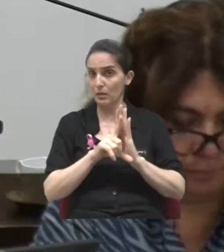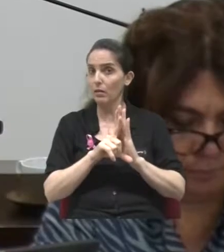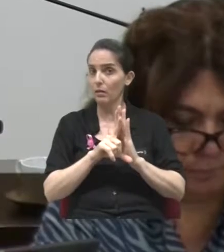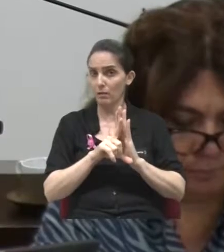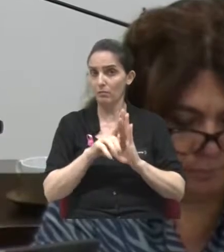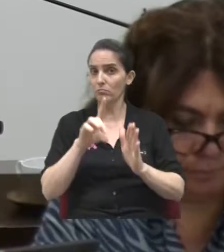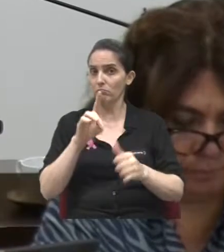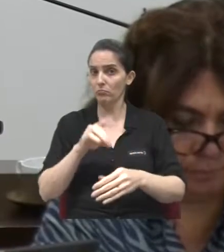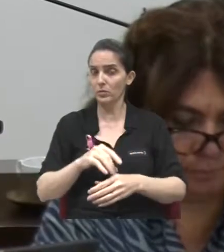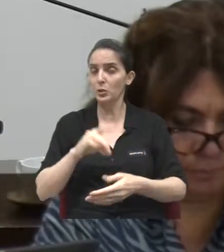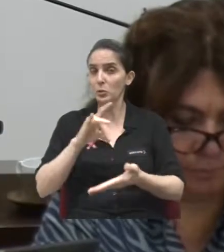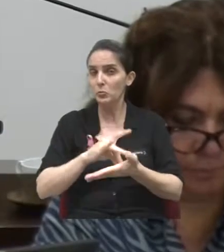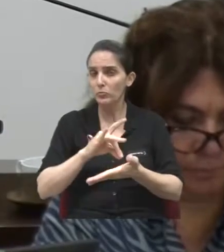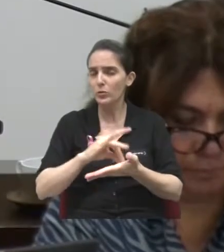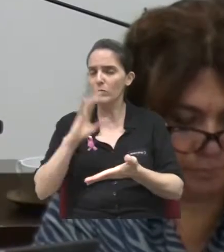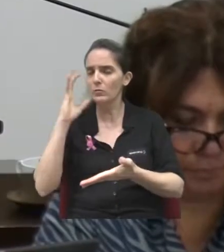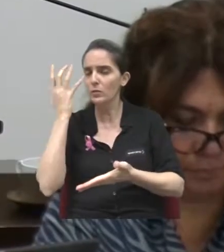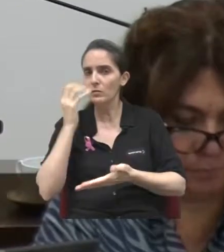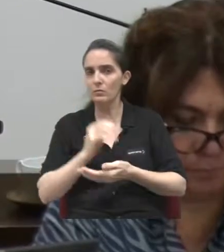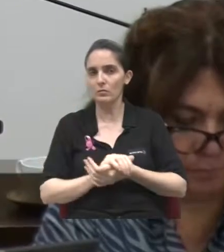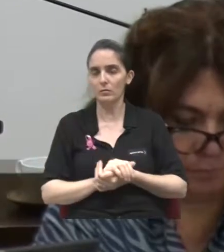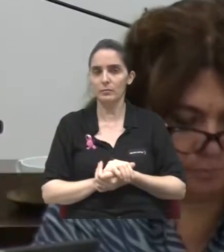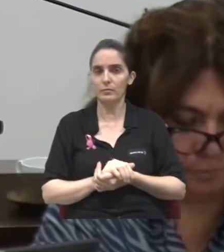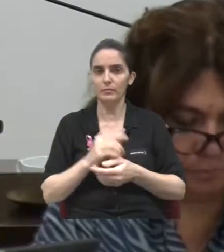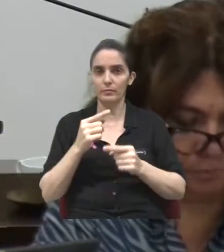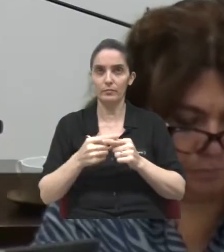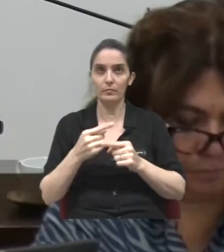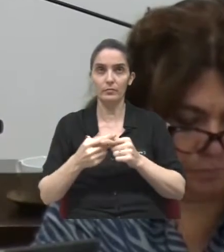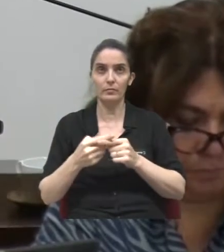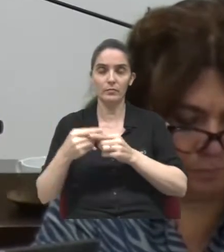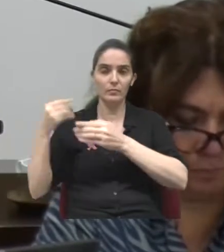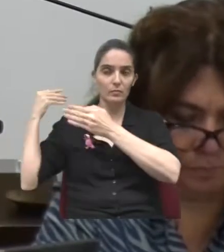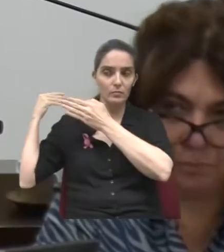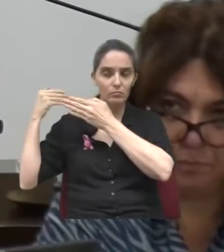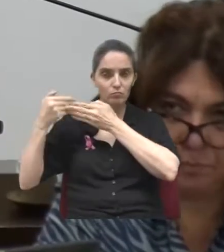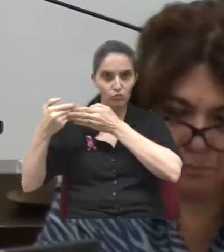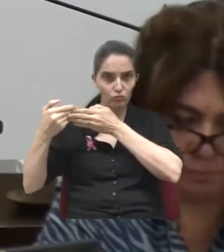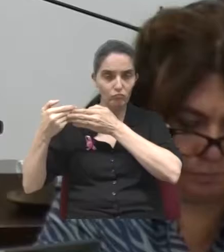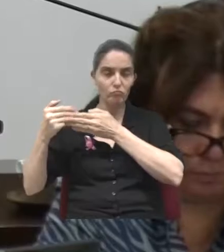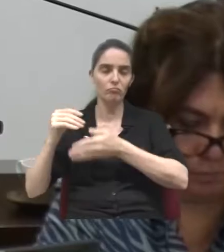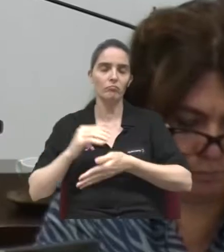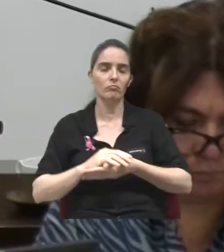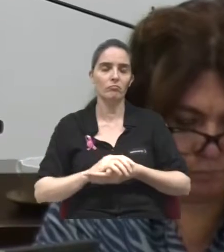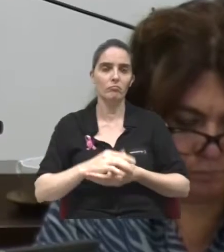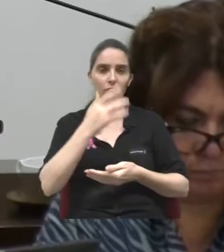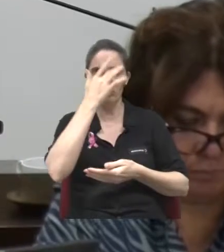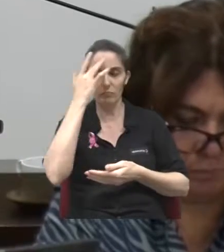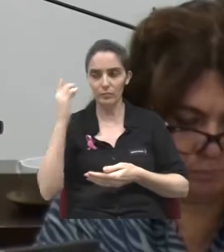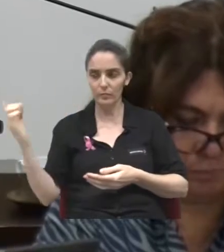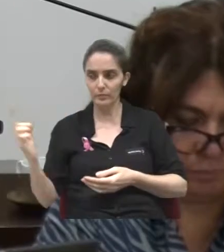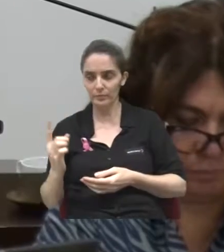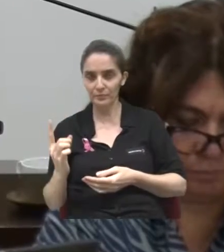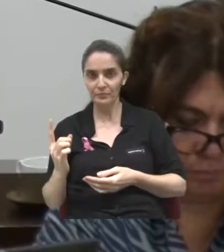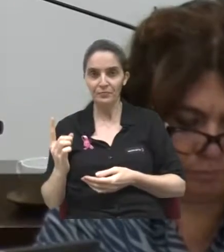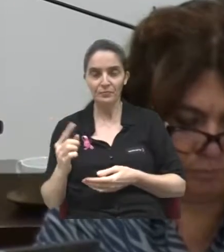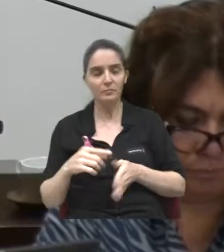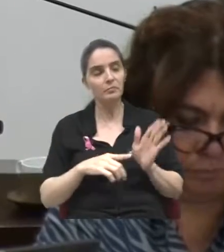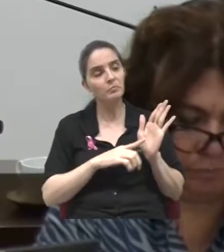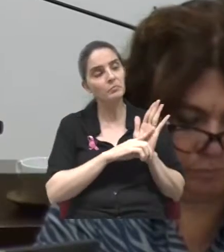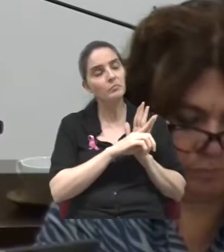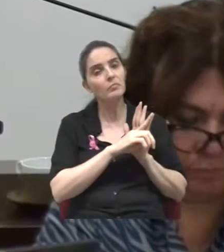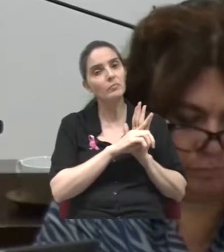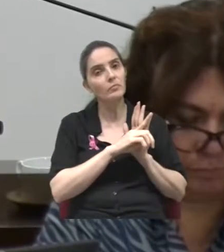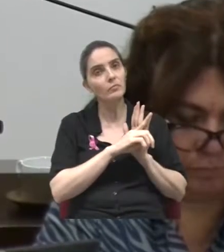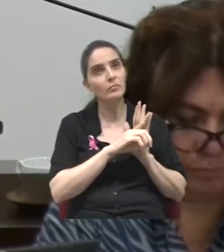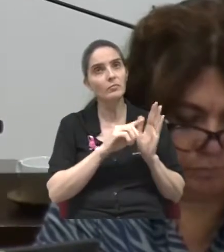efetuadas. Recentemente, no meu gabinete, eu recebi, vereador Anderson, uma munícipe me queixando que